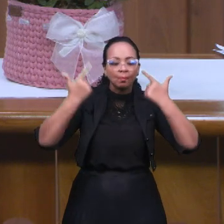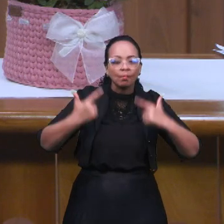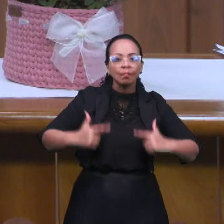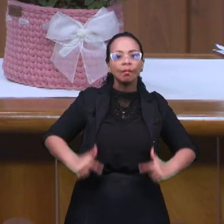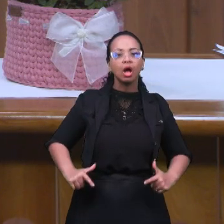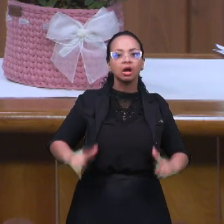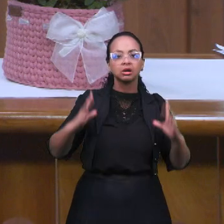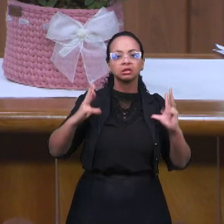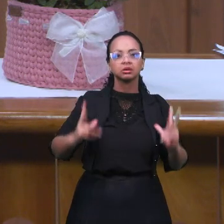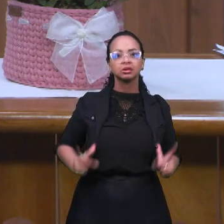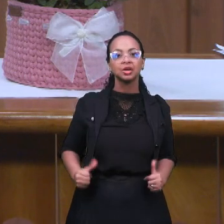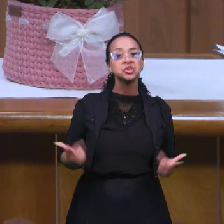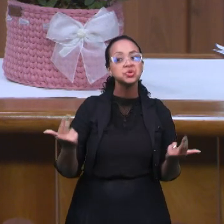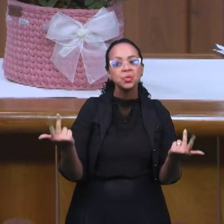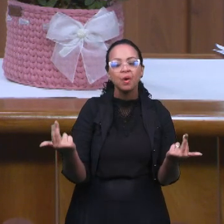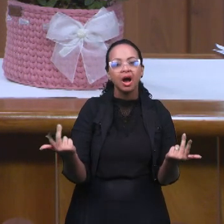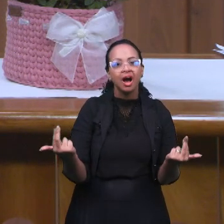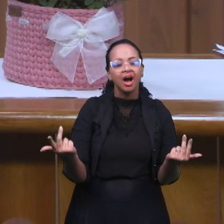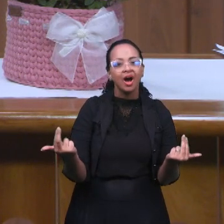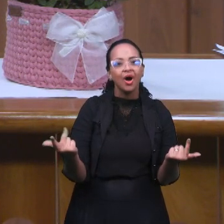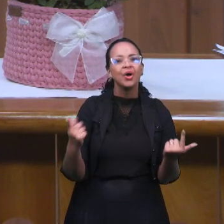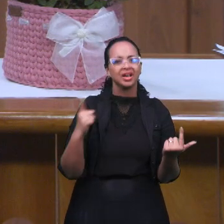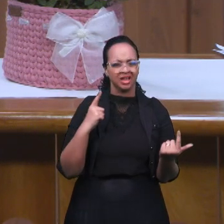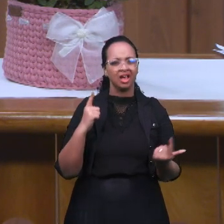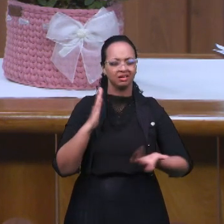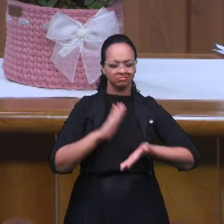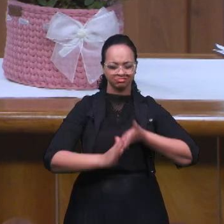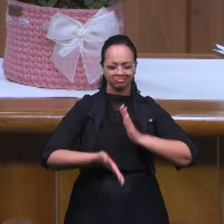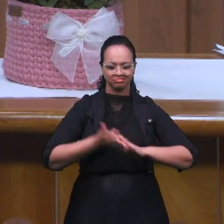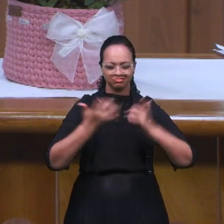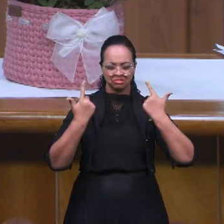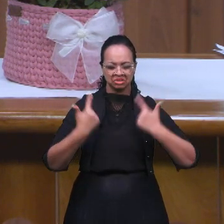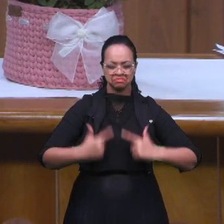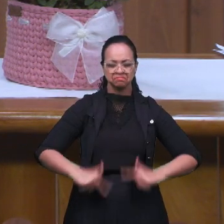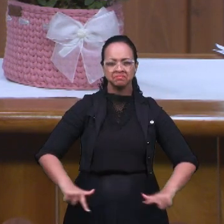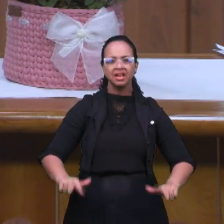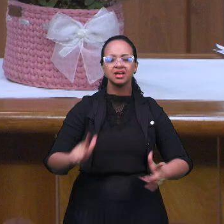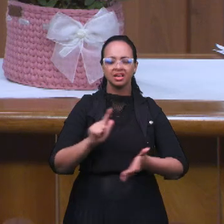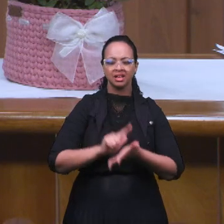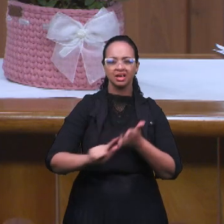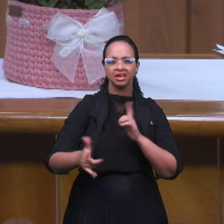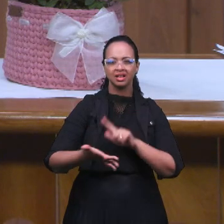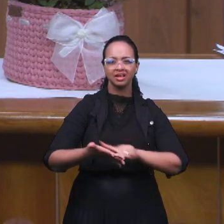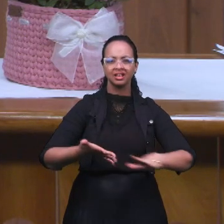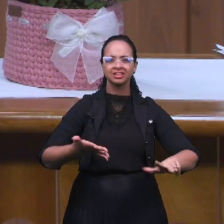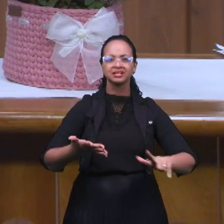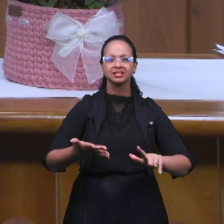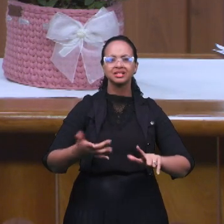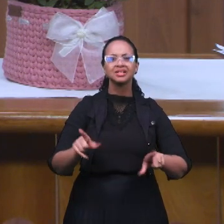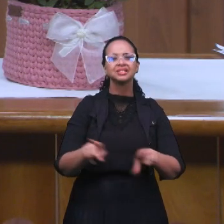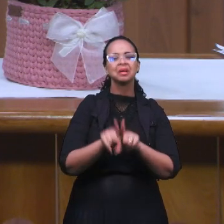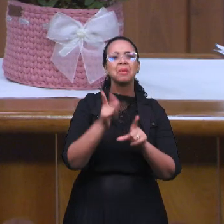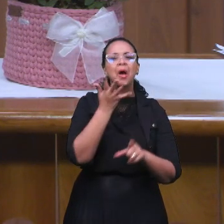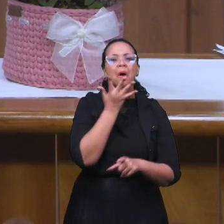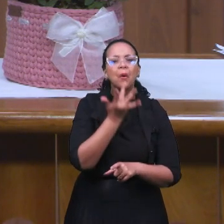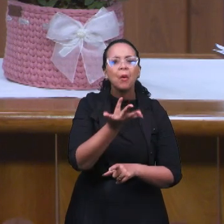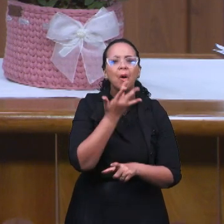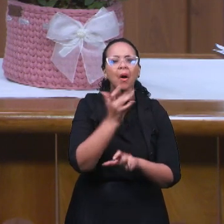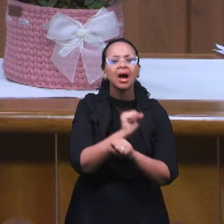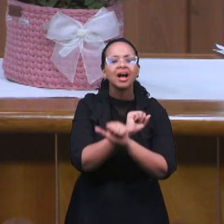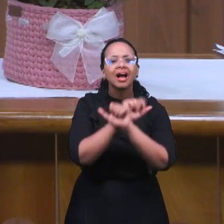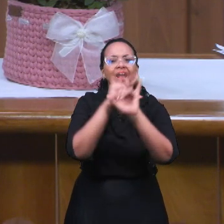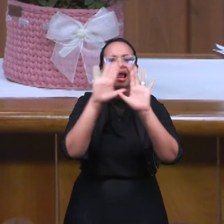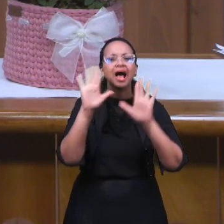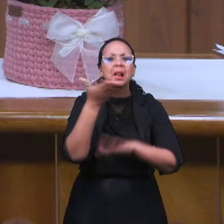Santo. É a limpeza, é a pureza, é a cor clara, branca, que não